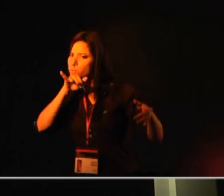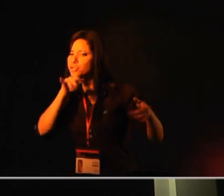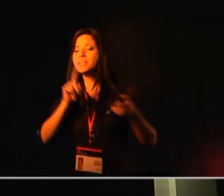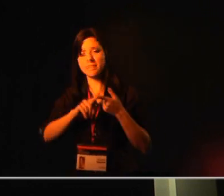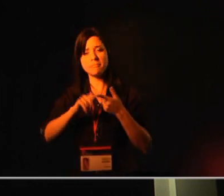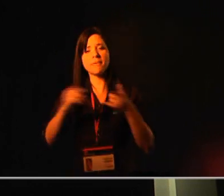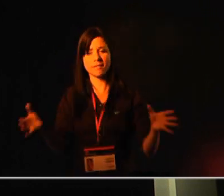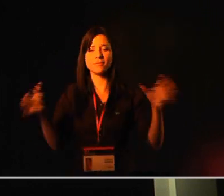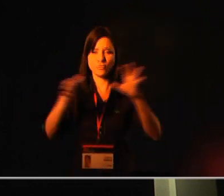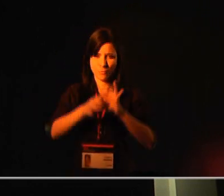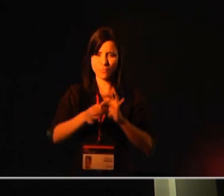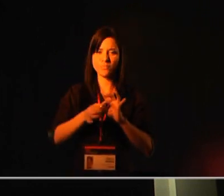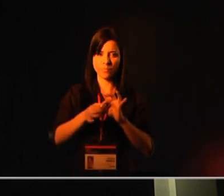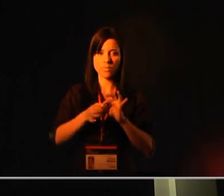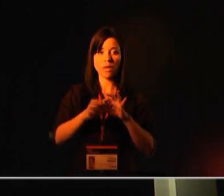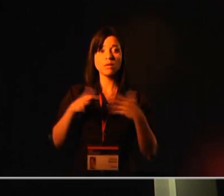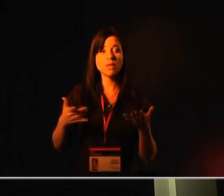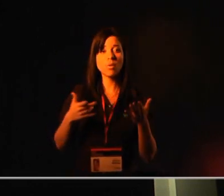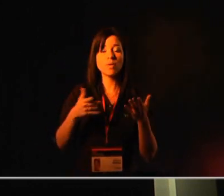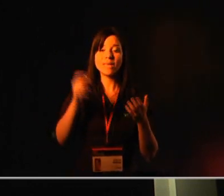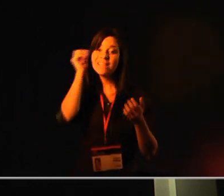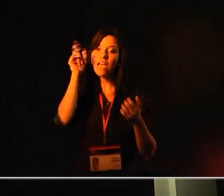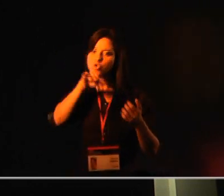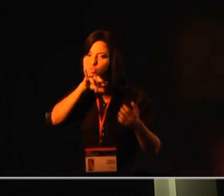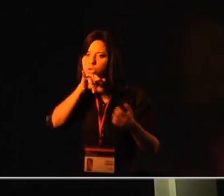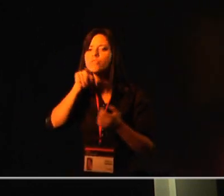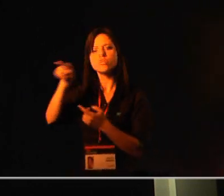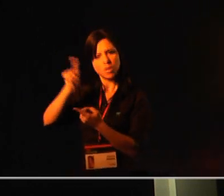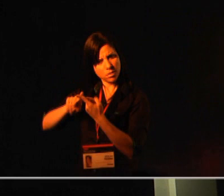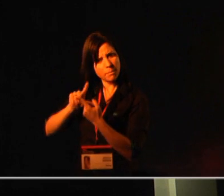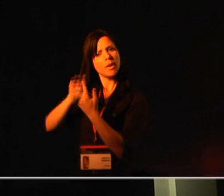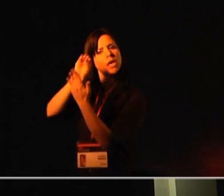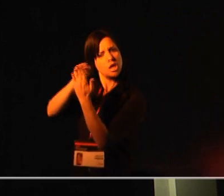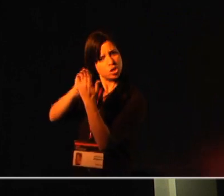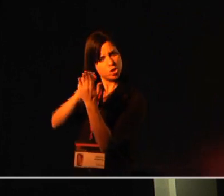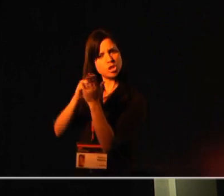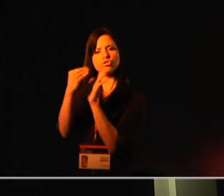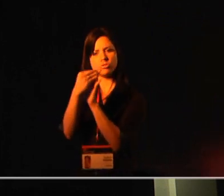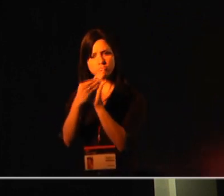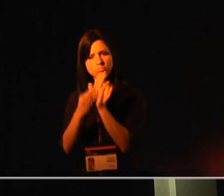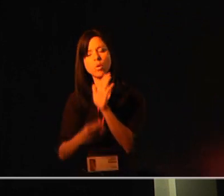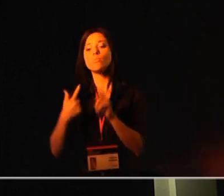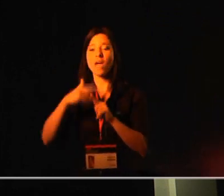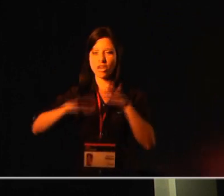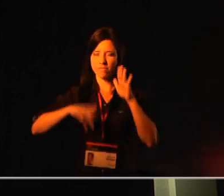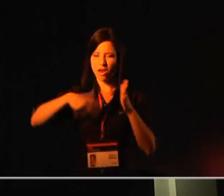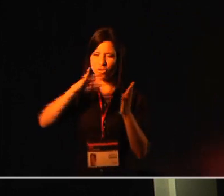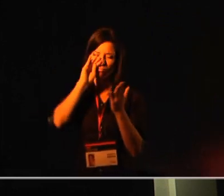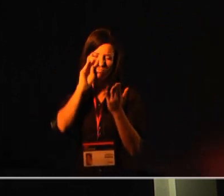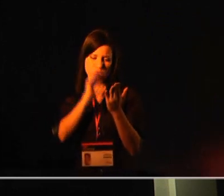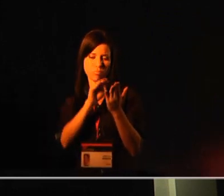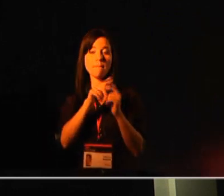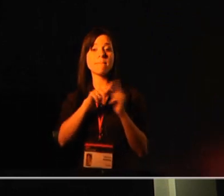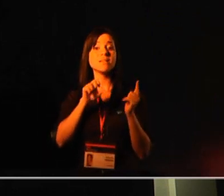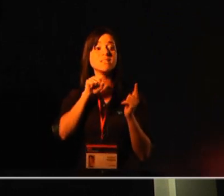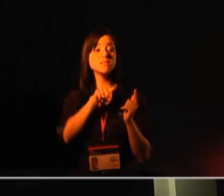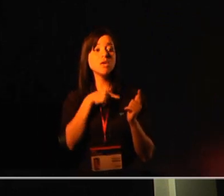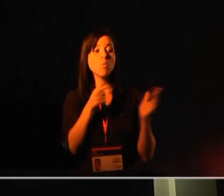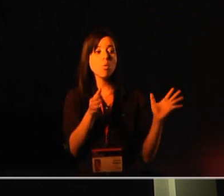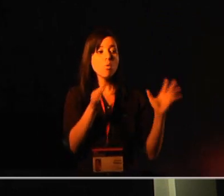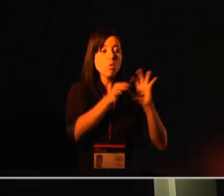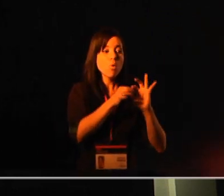Ou seja, registre as ideias ruins. Porque a gente muitas vezes ignora elas, mas elas juntas com outras